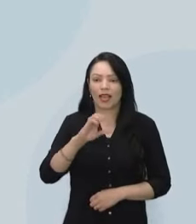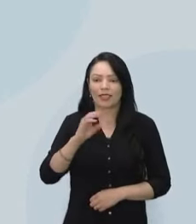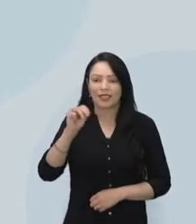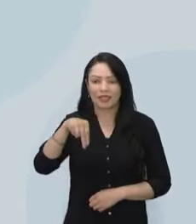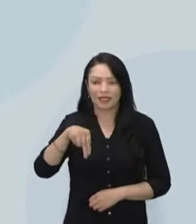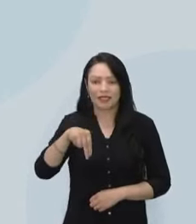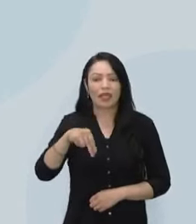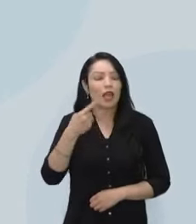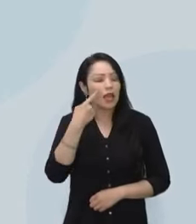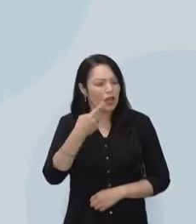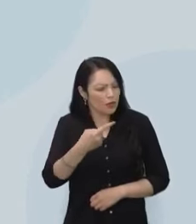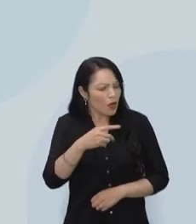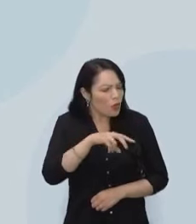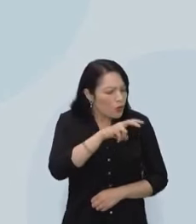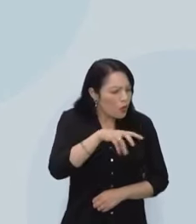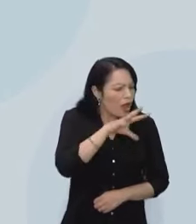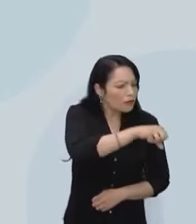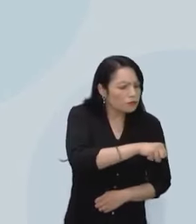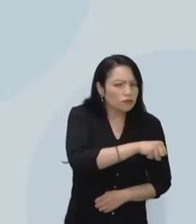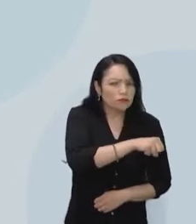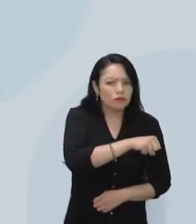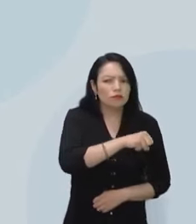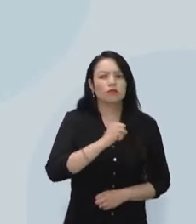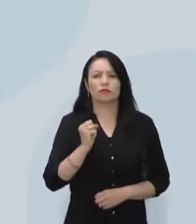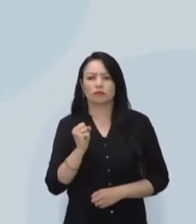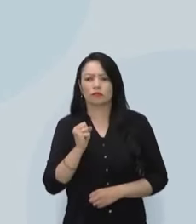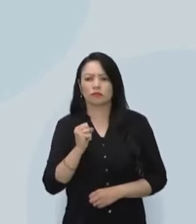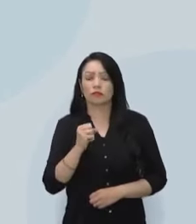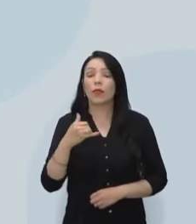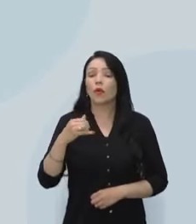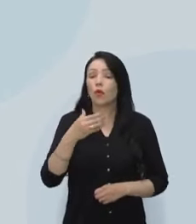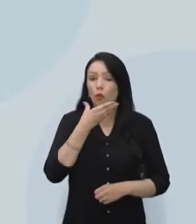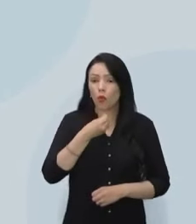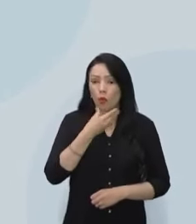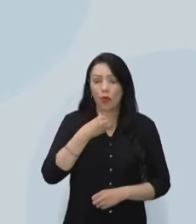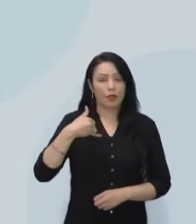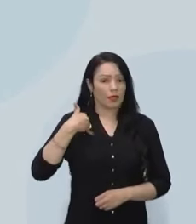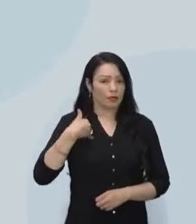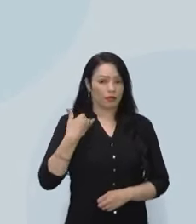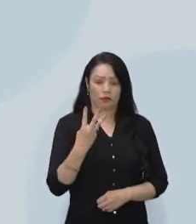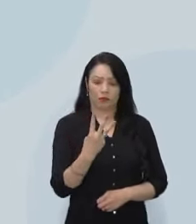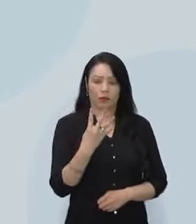dela, comendo o inseto. McDaniel, de 42 anos,